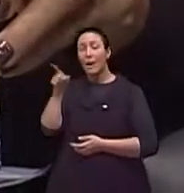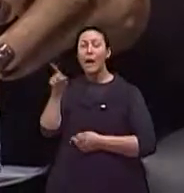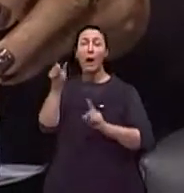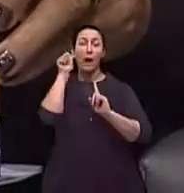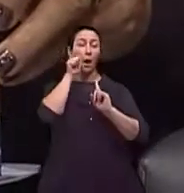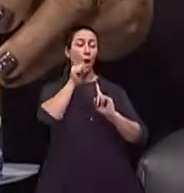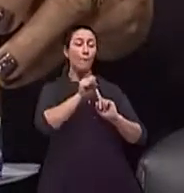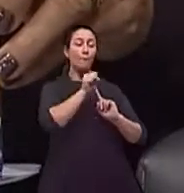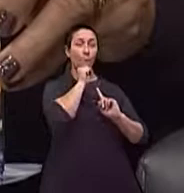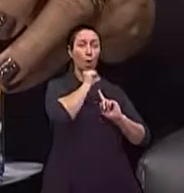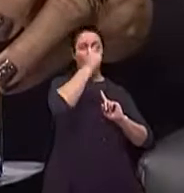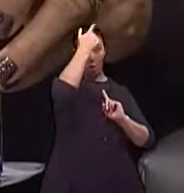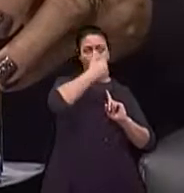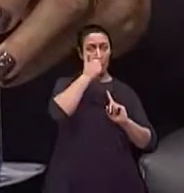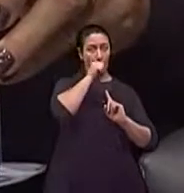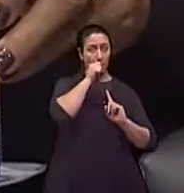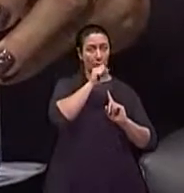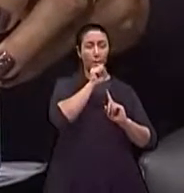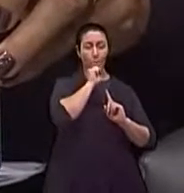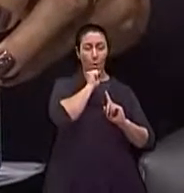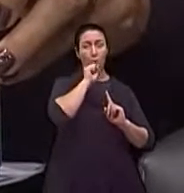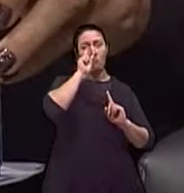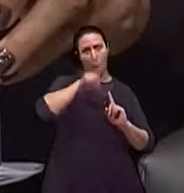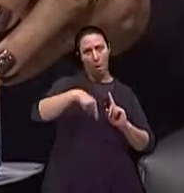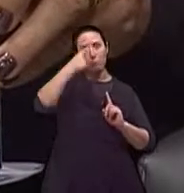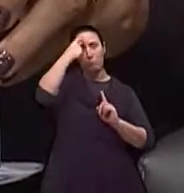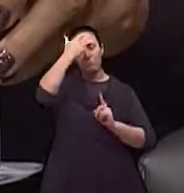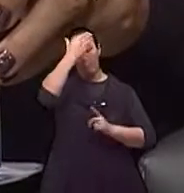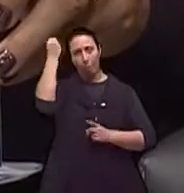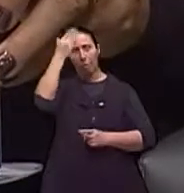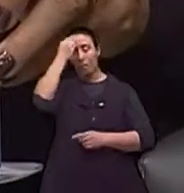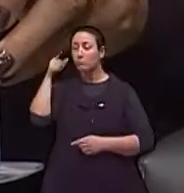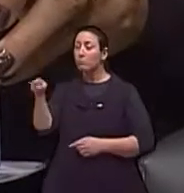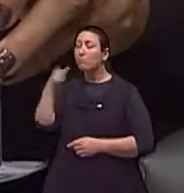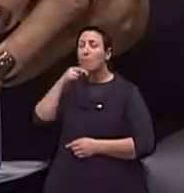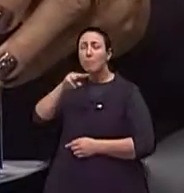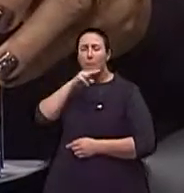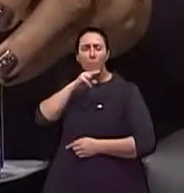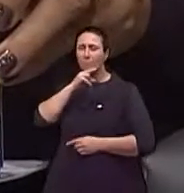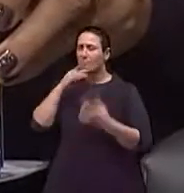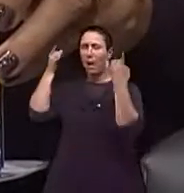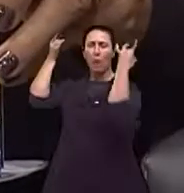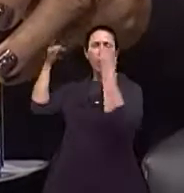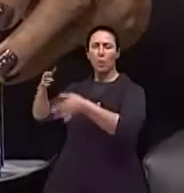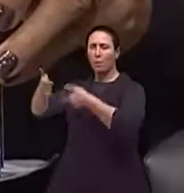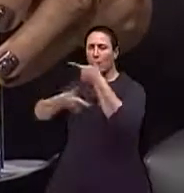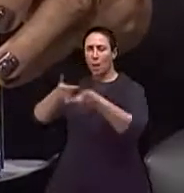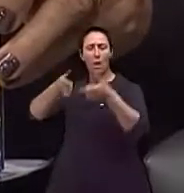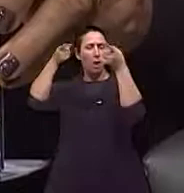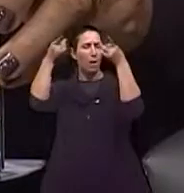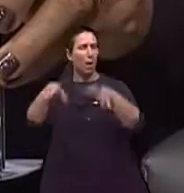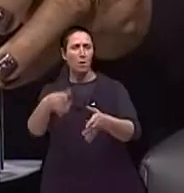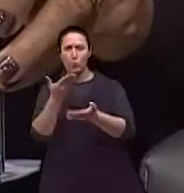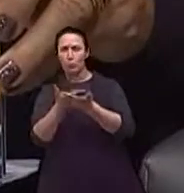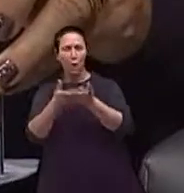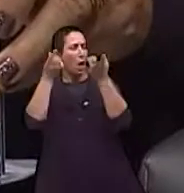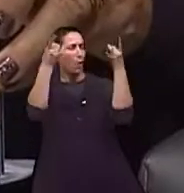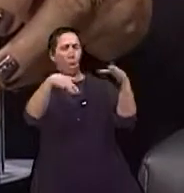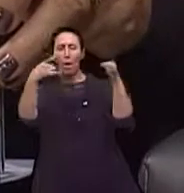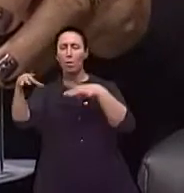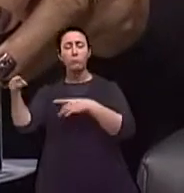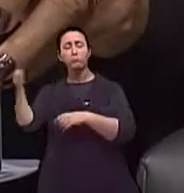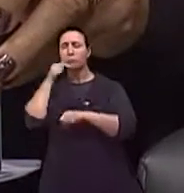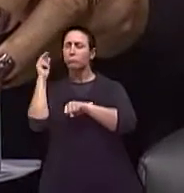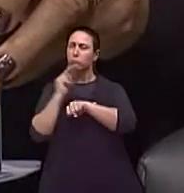Ó quem sou eu ele largou tudo que tinha o emprego a carreira os estudos para cuidar da avó com Alzheimer e